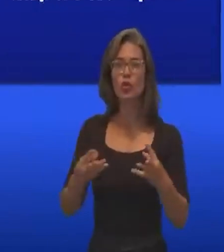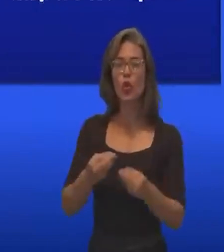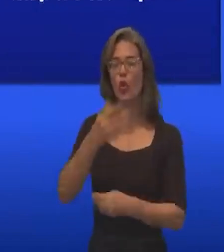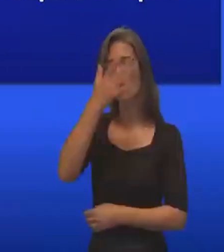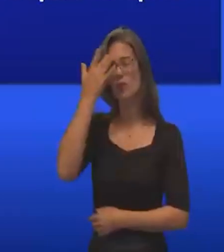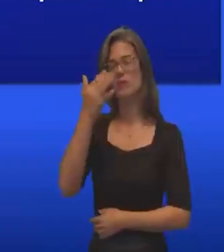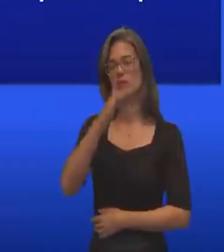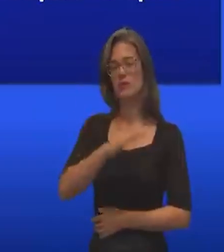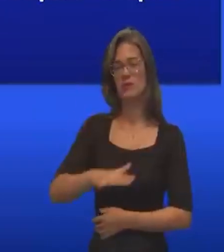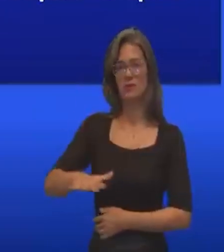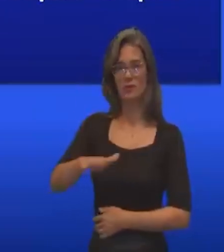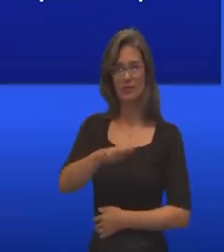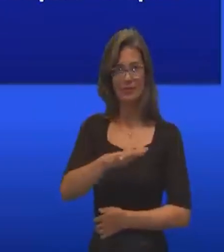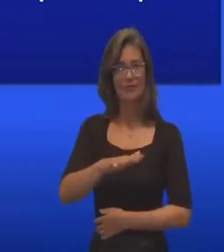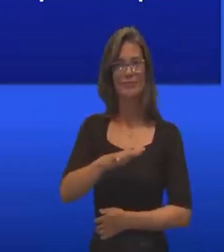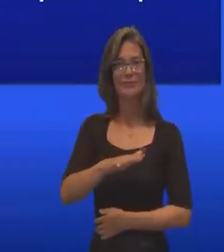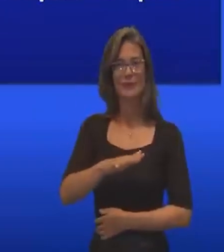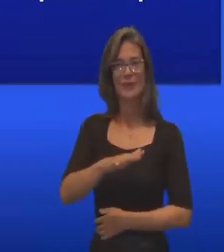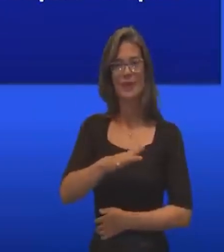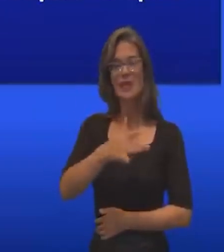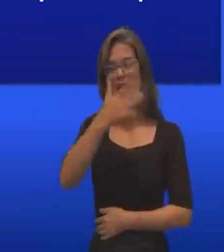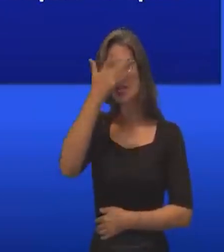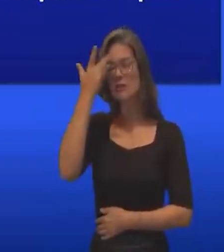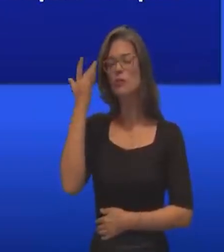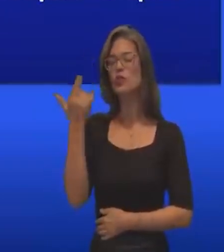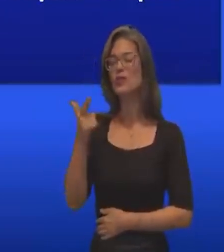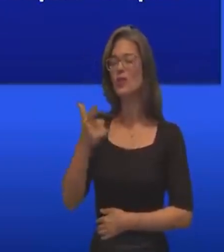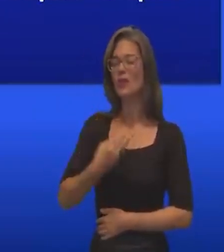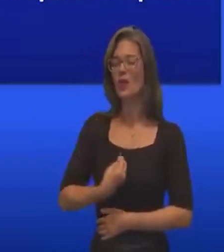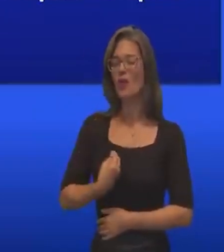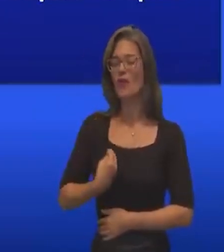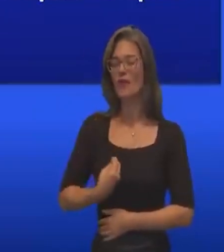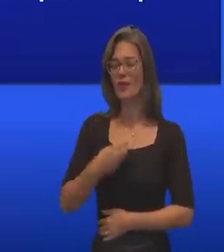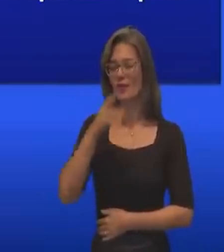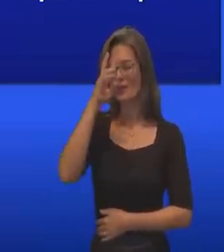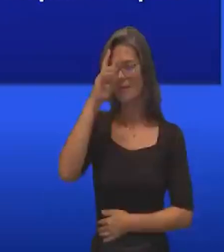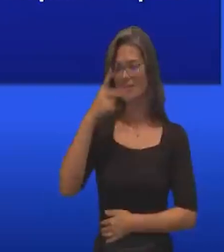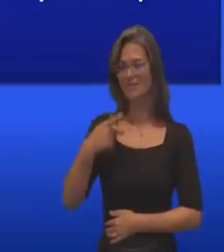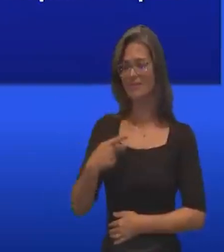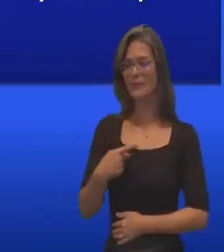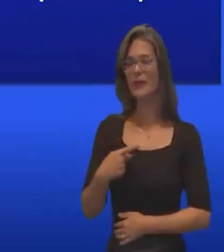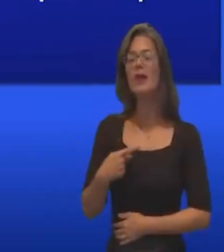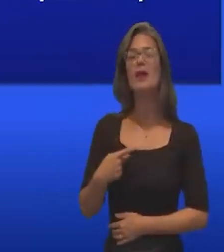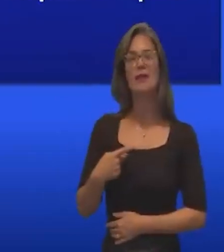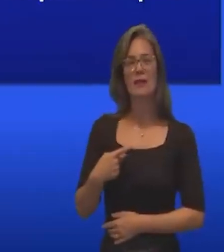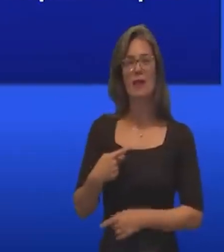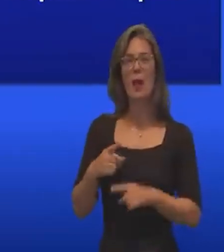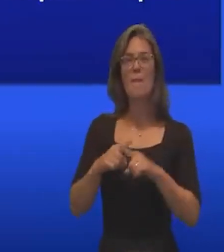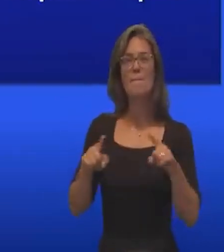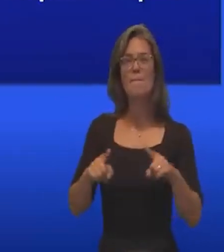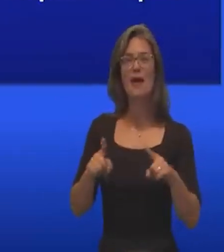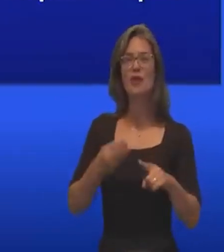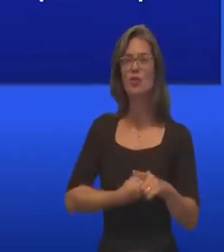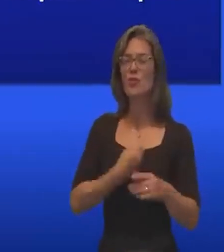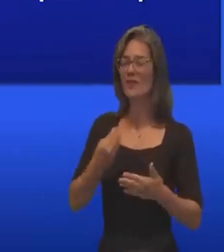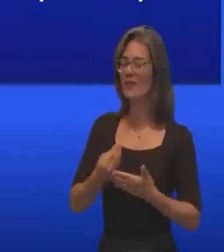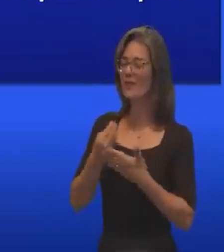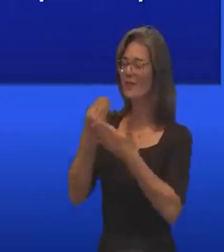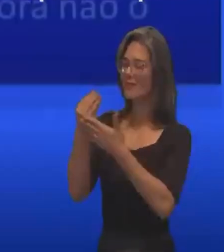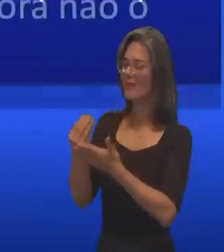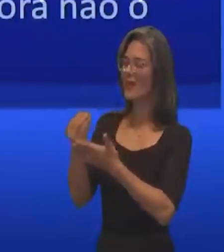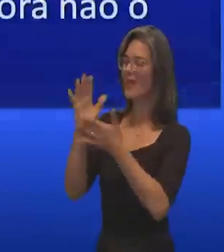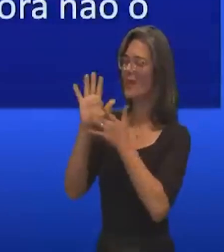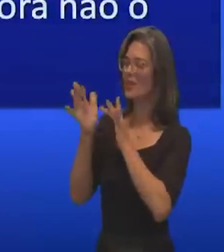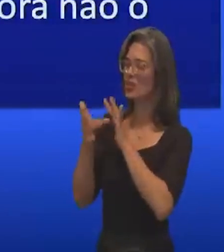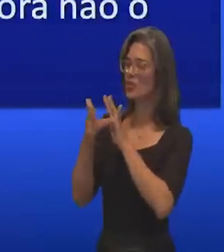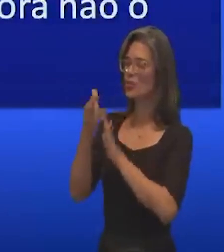para que os que vivem não vivam mais para si, mas para aquele que por eles morreu e ressuscitou.